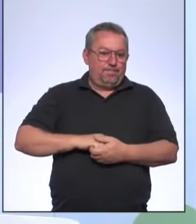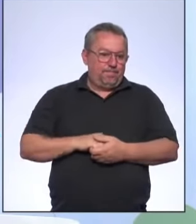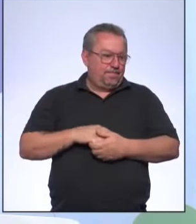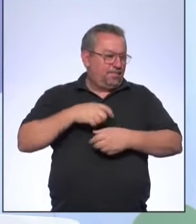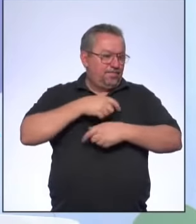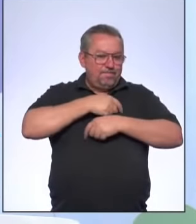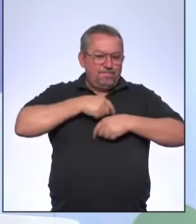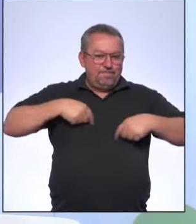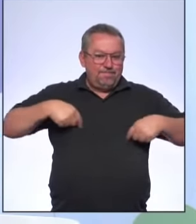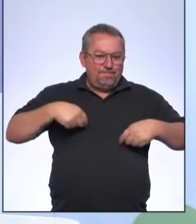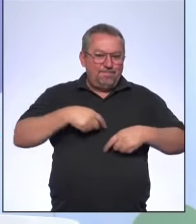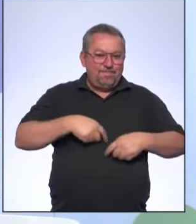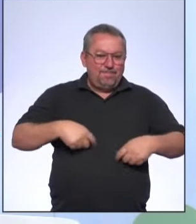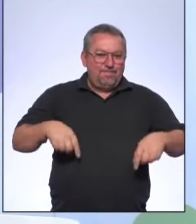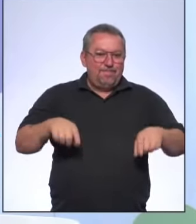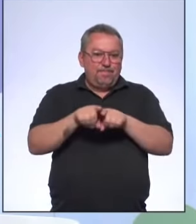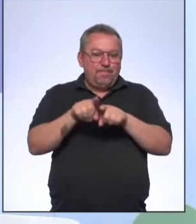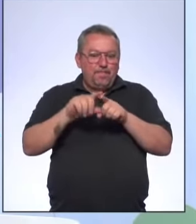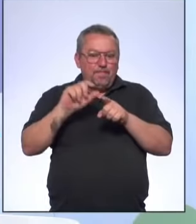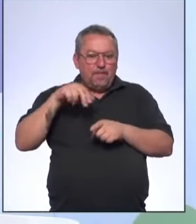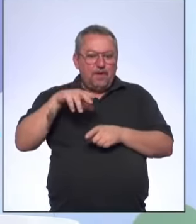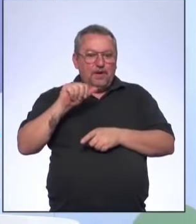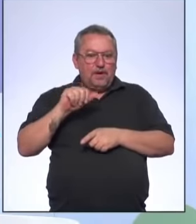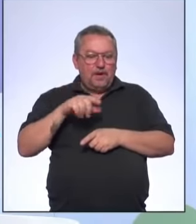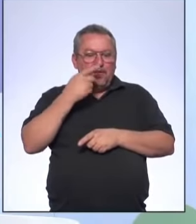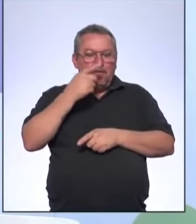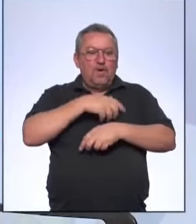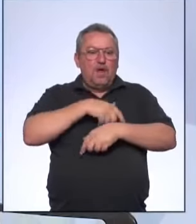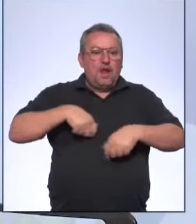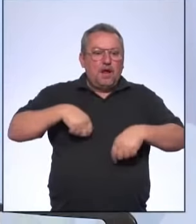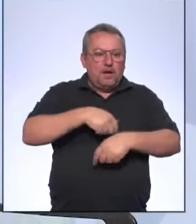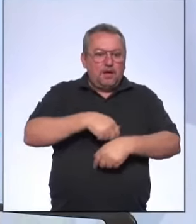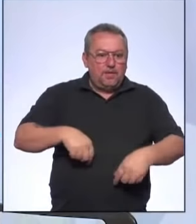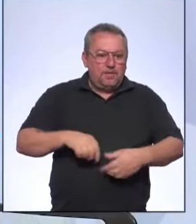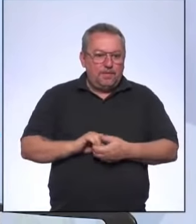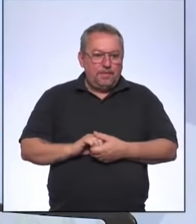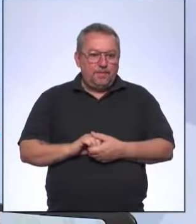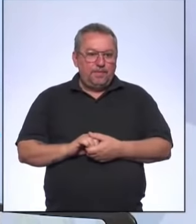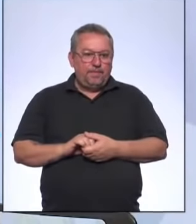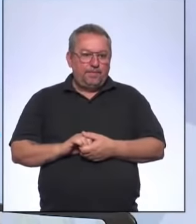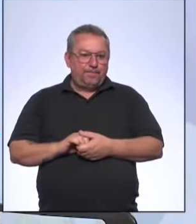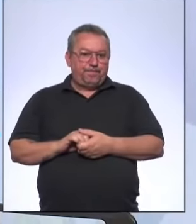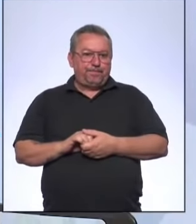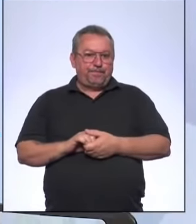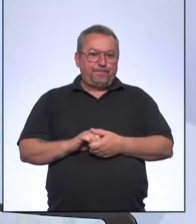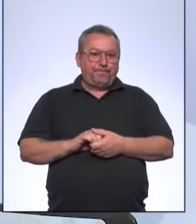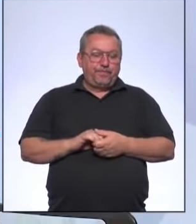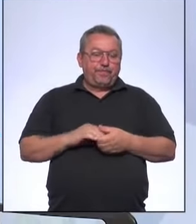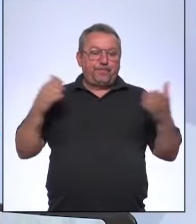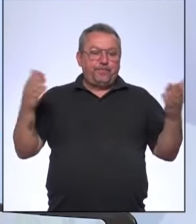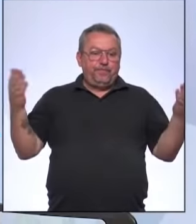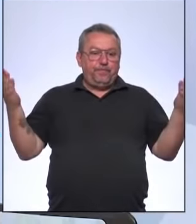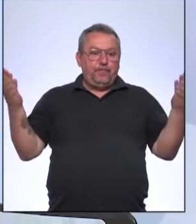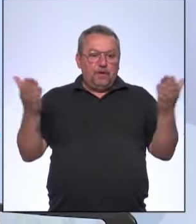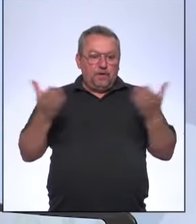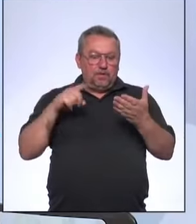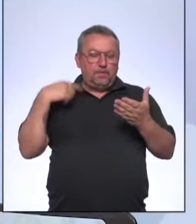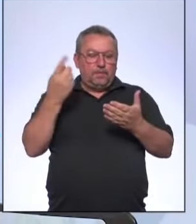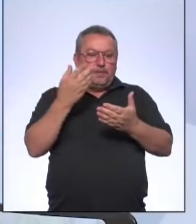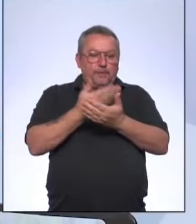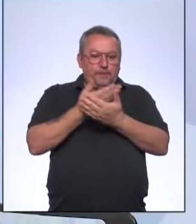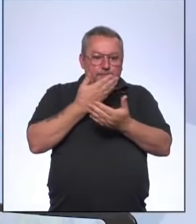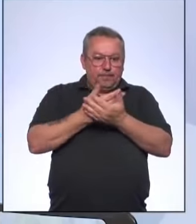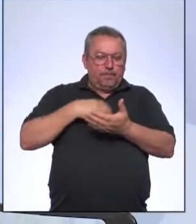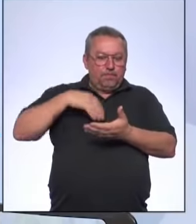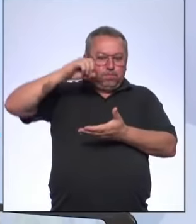frase ele colocou no contexto a ana clara também falou do tiger muito bem agora eu vou sugerir nossas aulas você vai